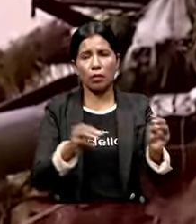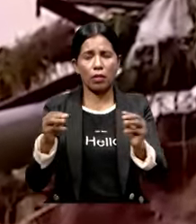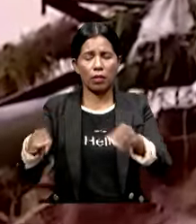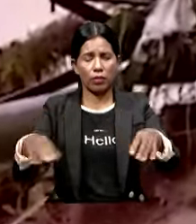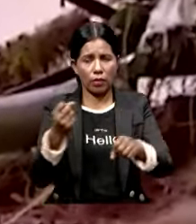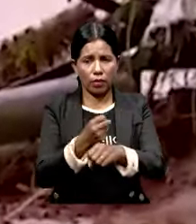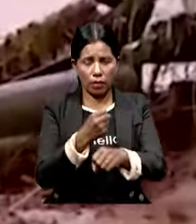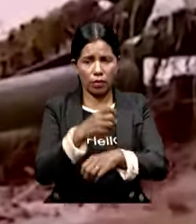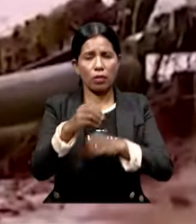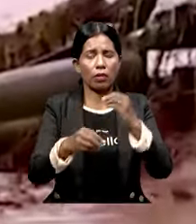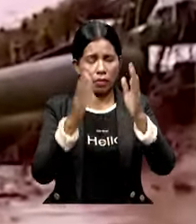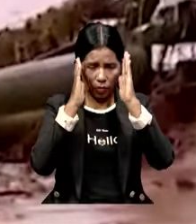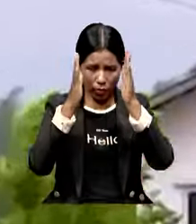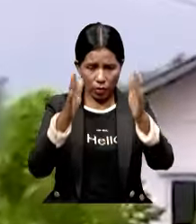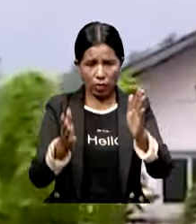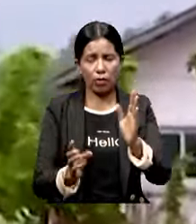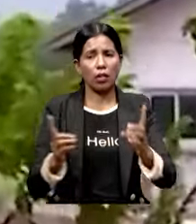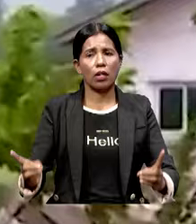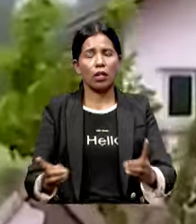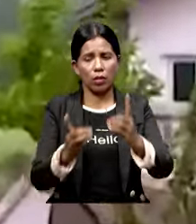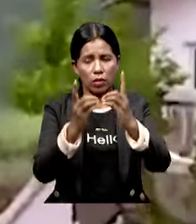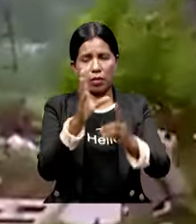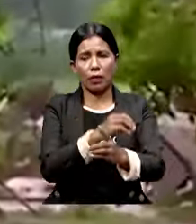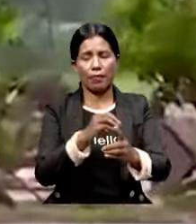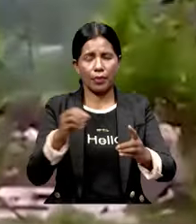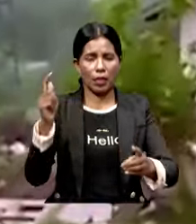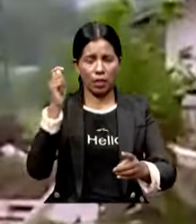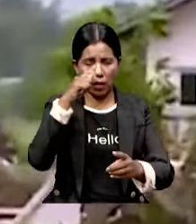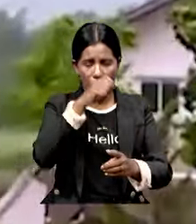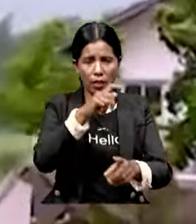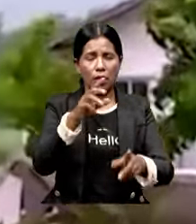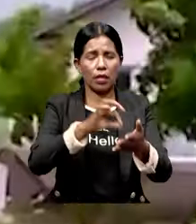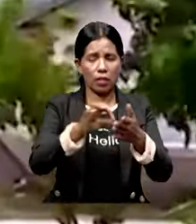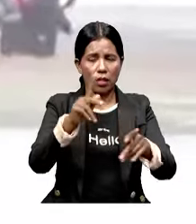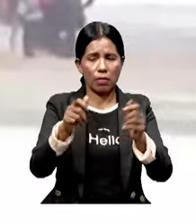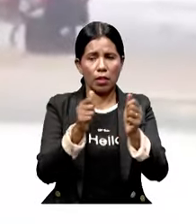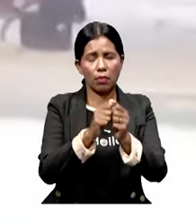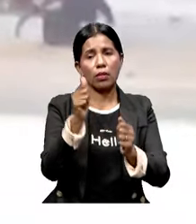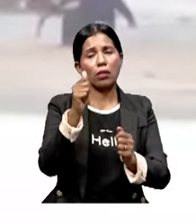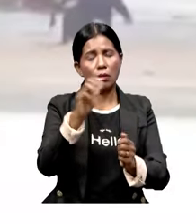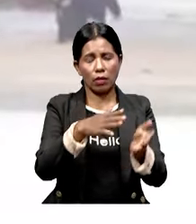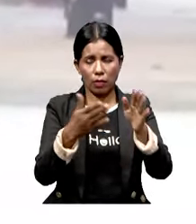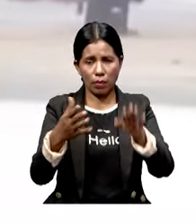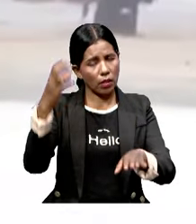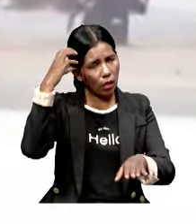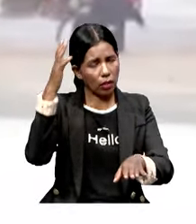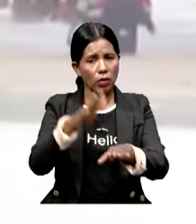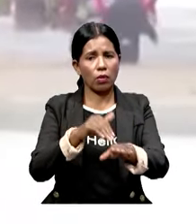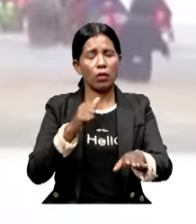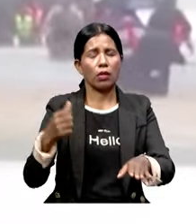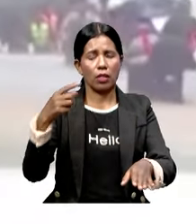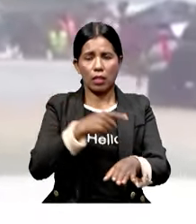esforço significativo sira, o de assoro destruição. Tailândia resiste ema na insanulo mate, Laos afetado Macax, no